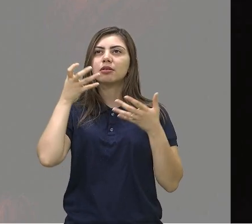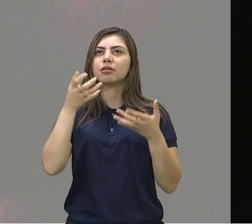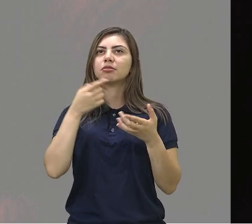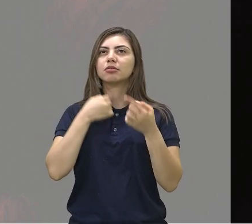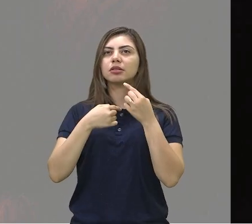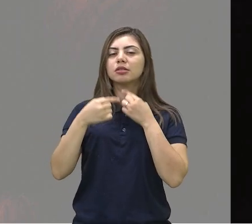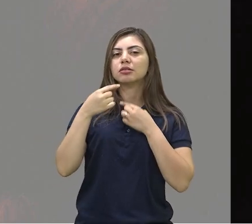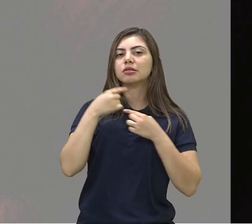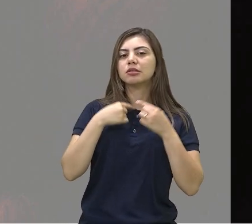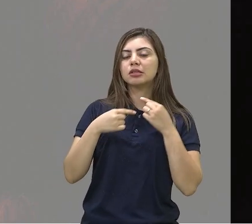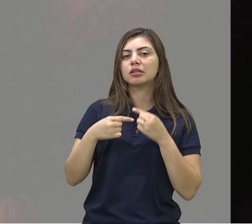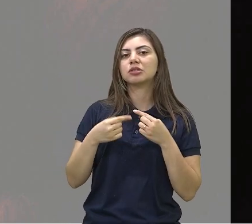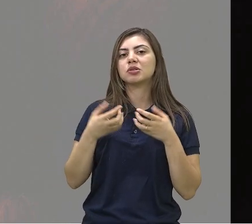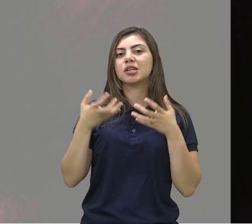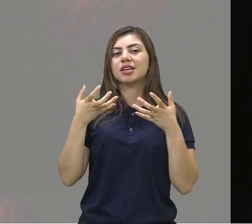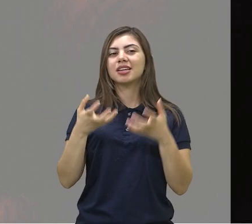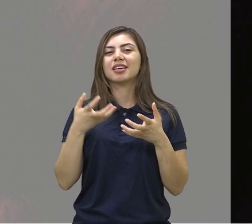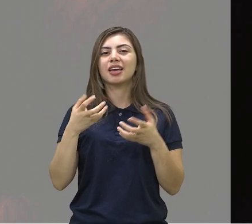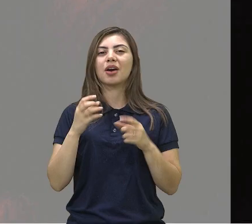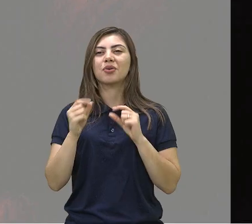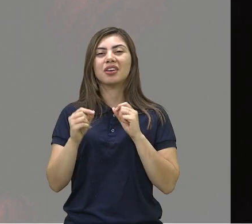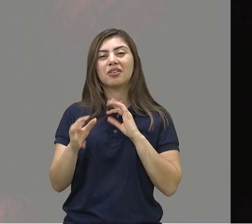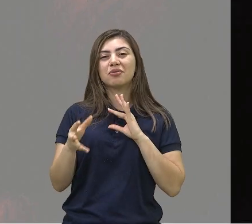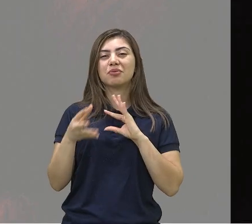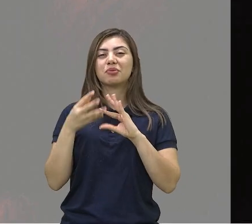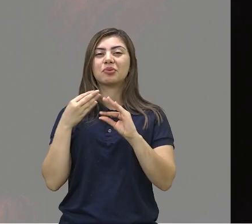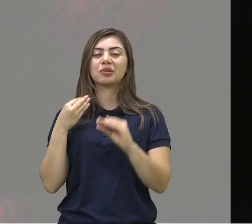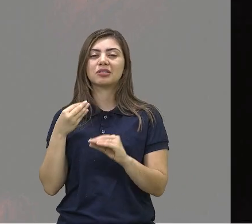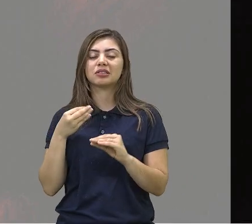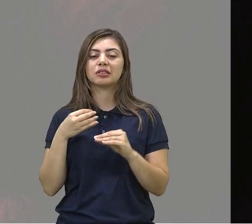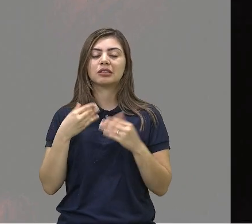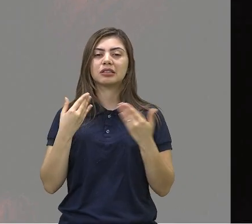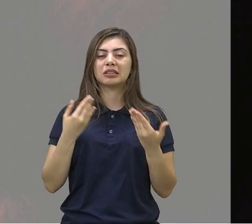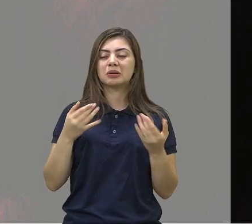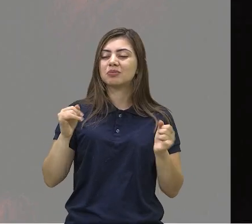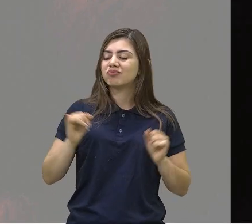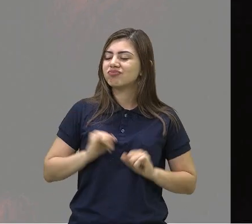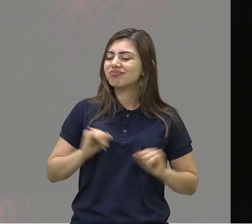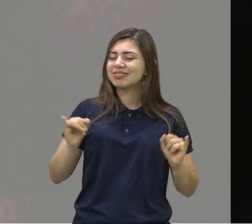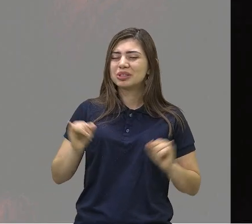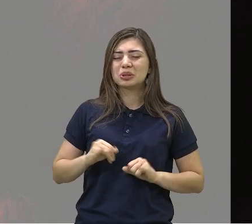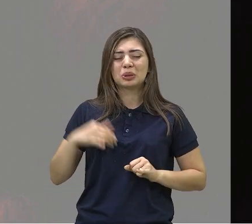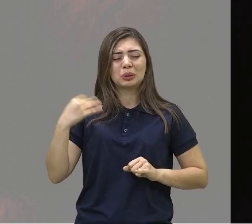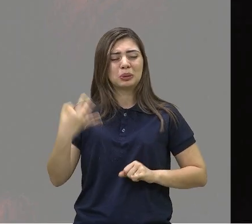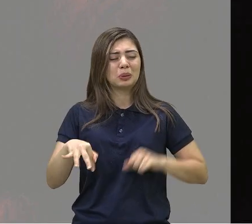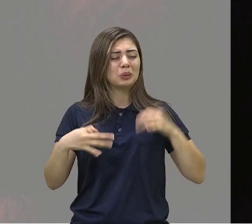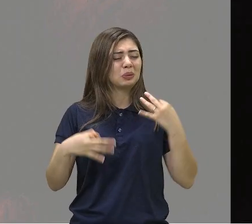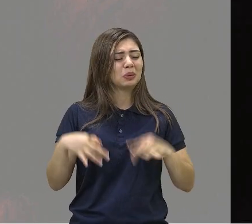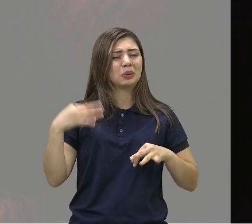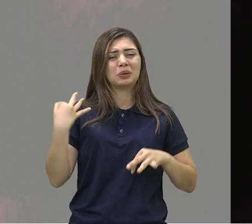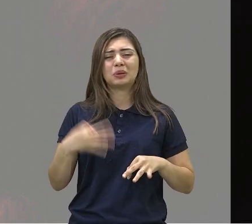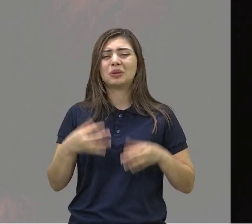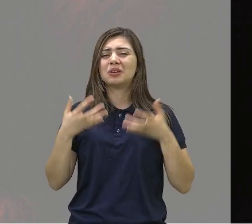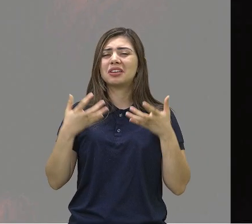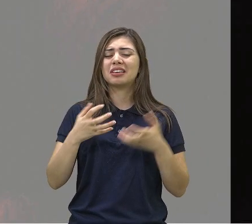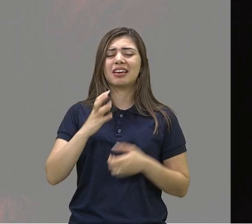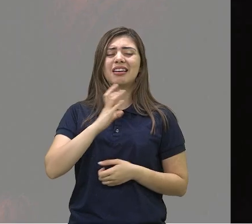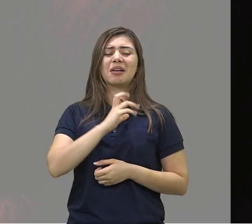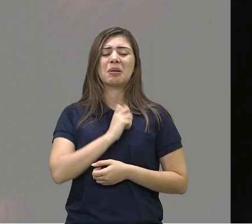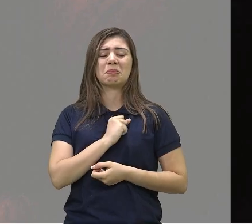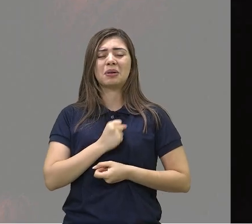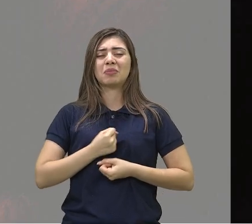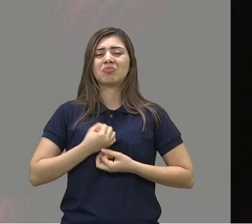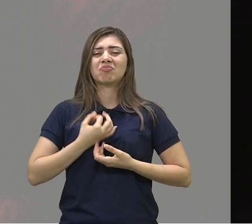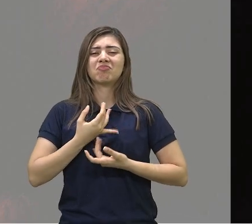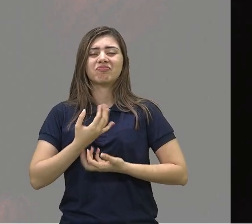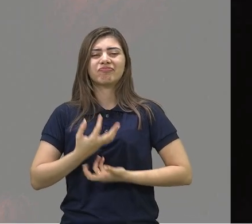fuga mais do que nunca da realidade, não consegue, é uma dor intensa, muito amor, tudo é a flor da pele, e então